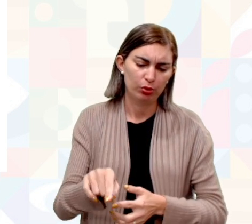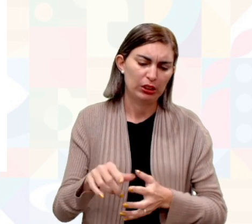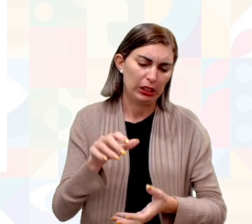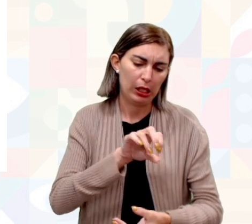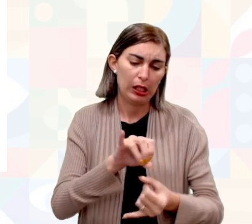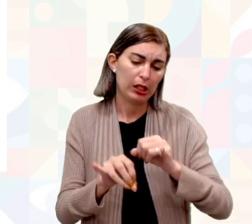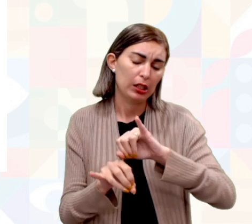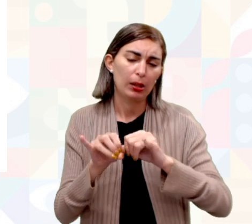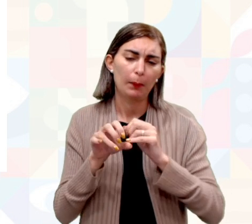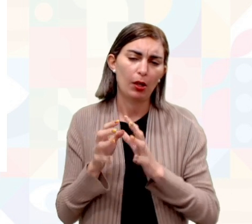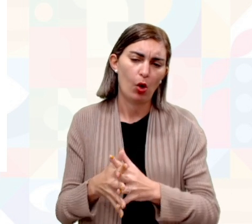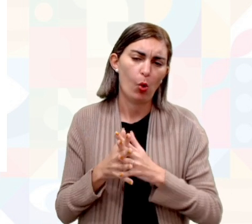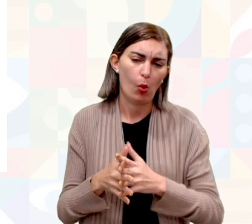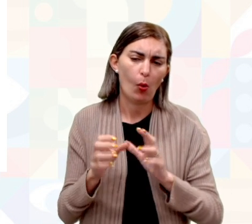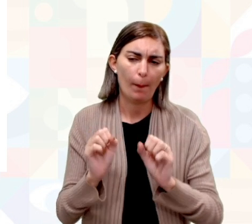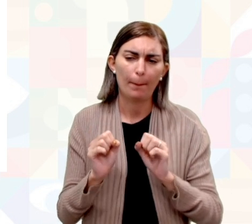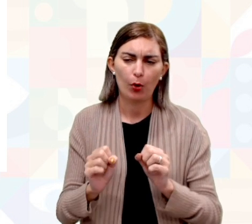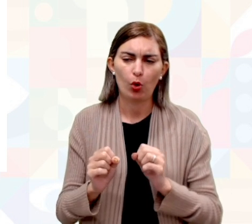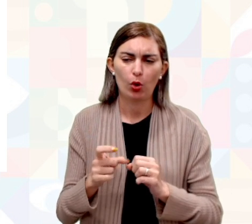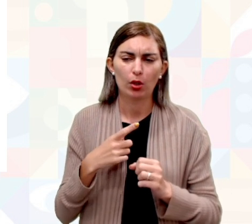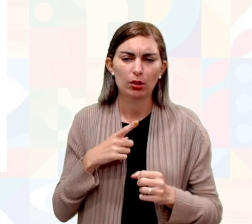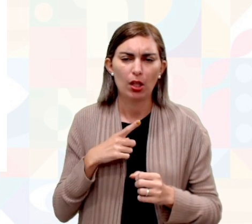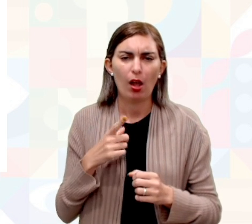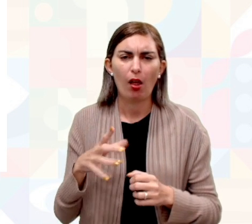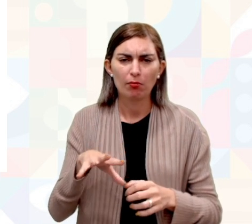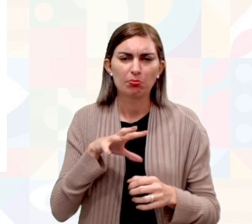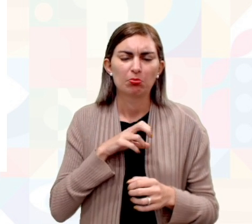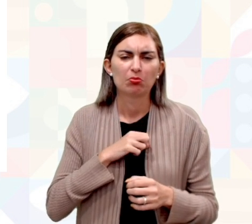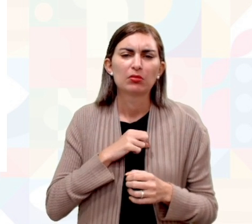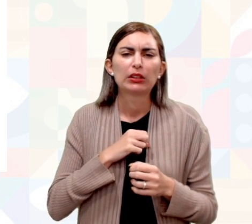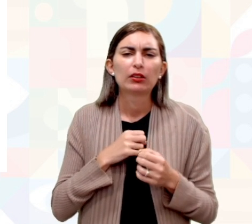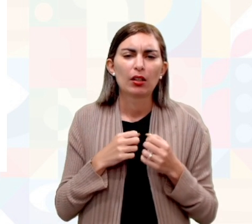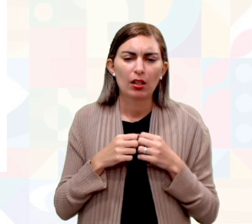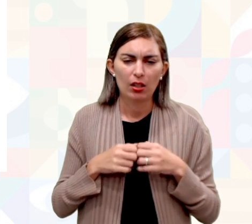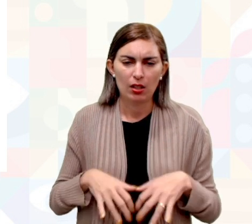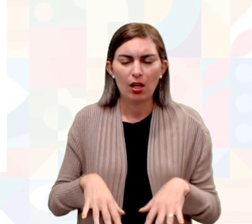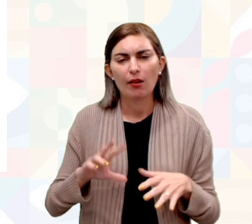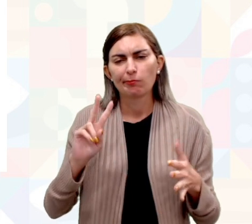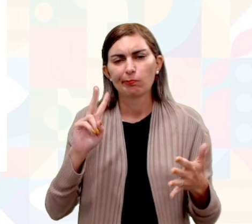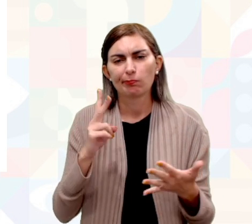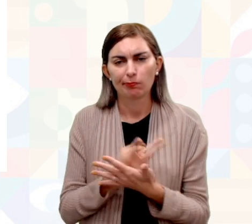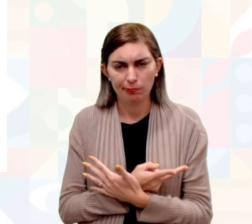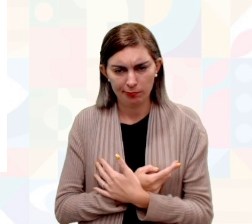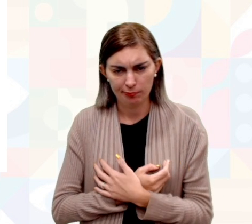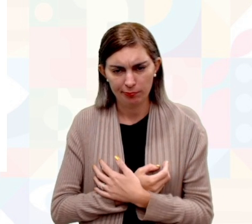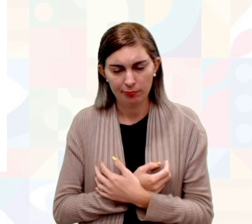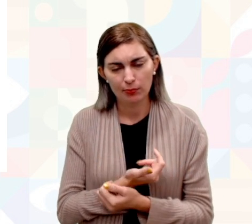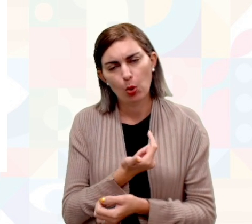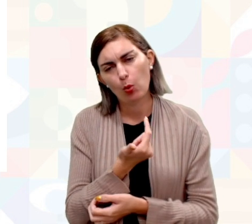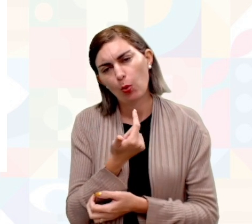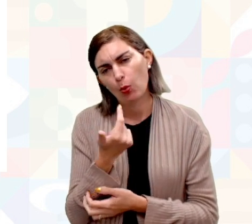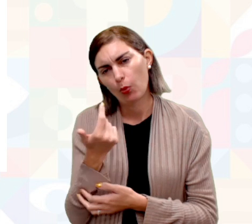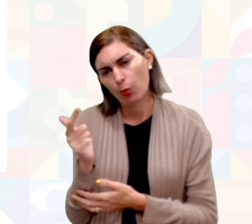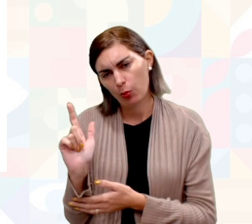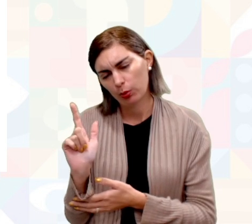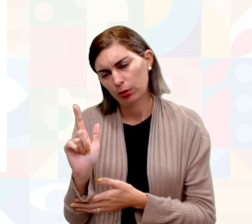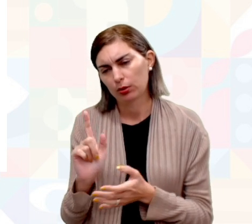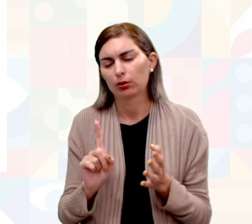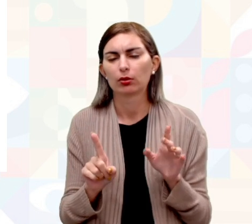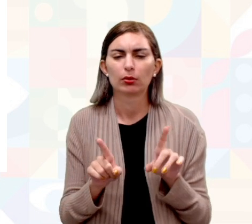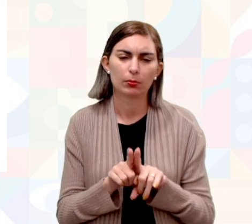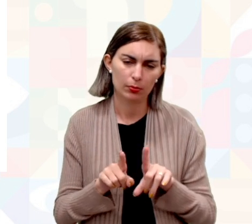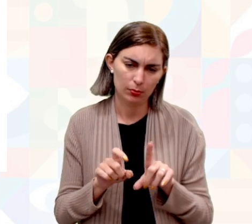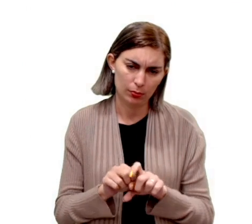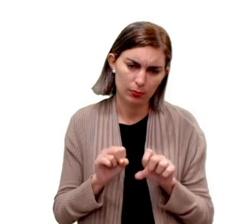químico, ele pode vir a ter alguma intoxicação de forma acidental. Uma outra forma de intoxicação que a gente